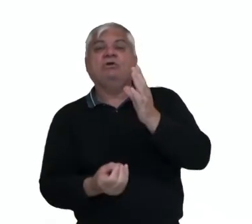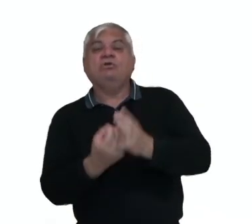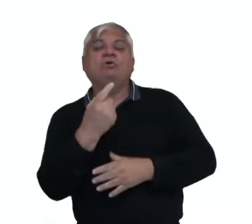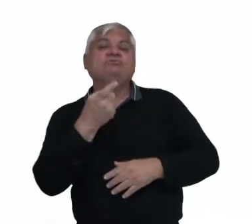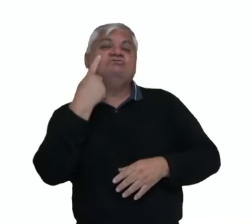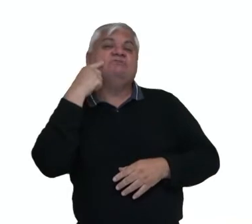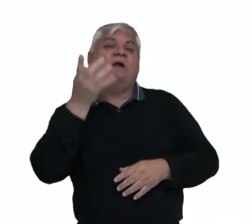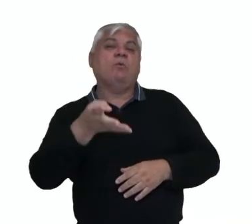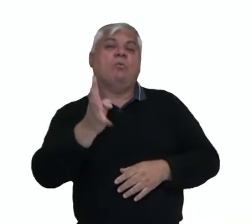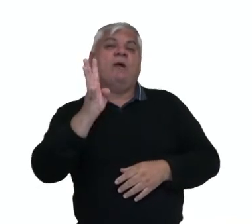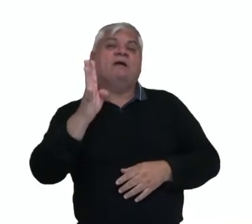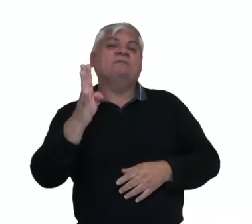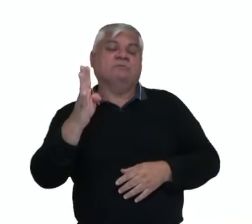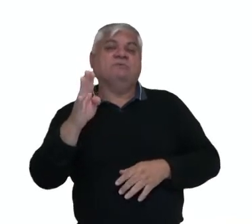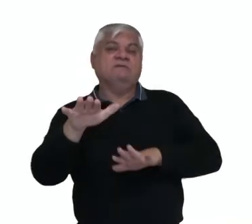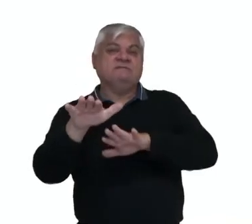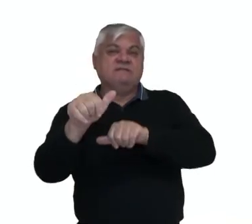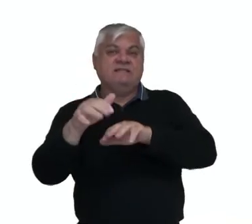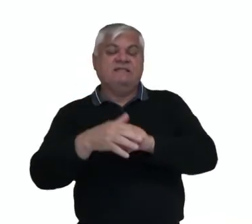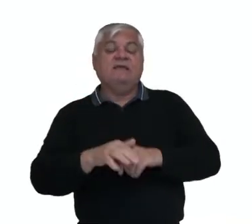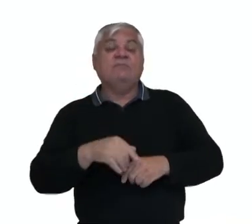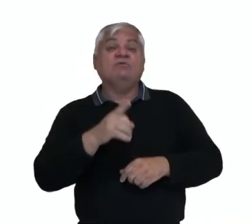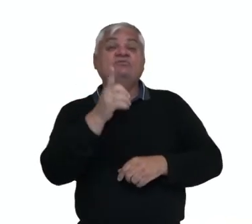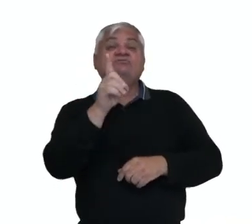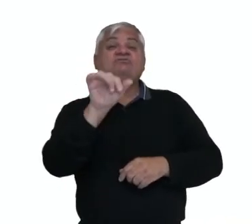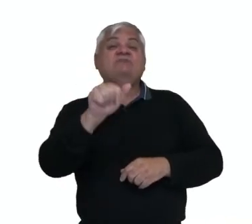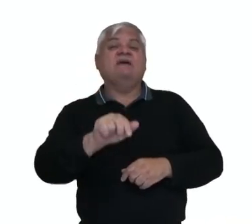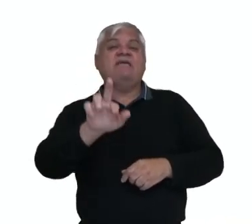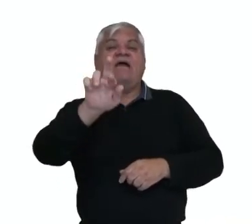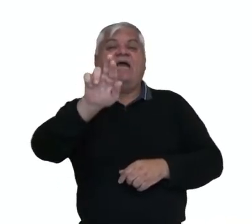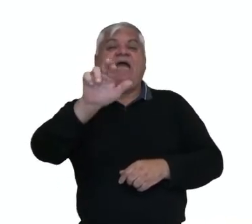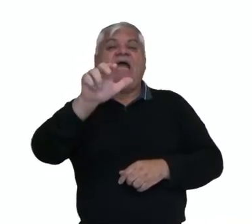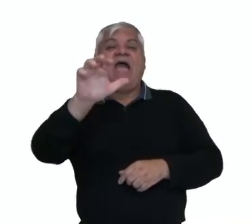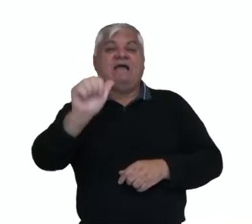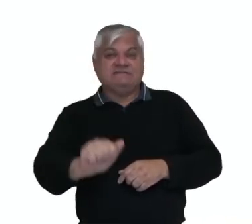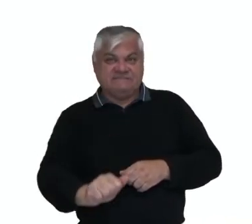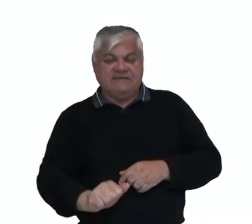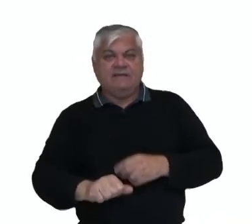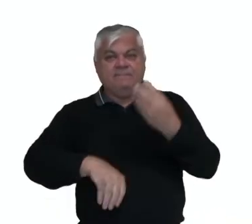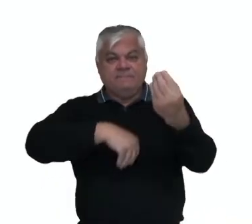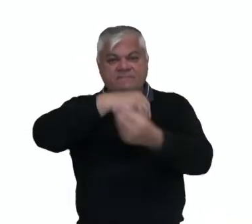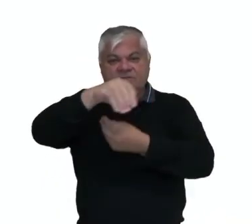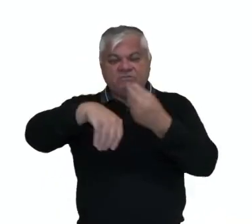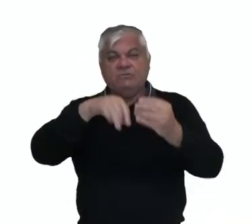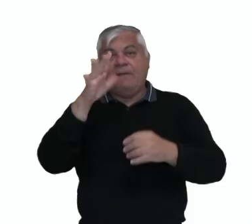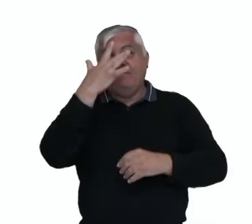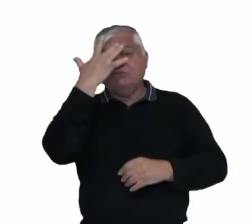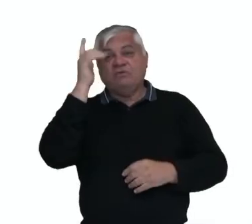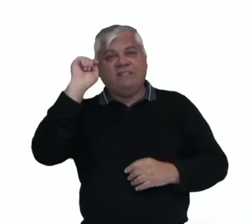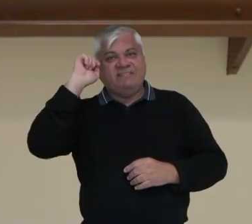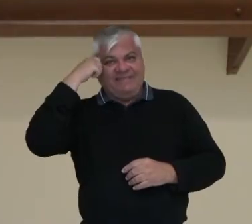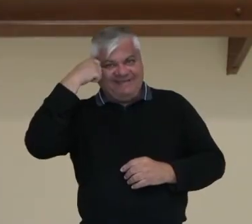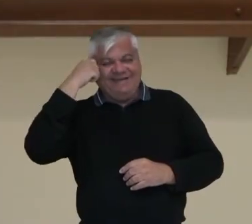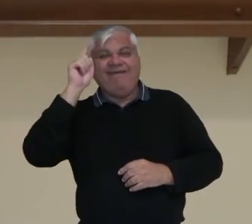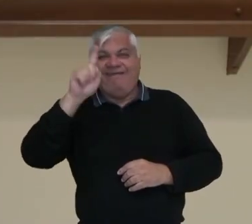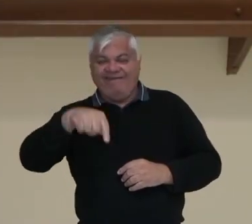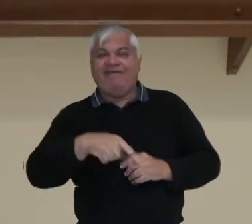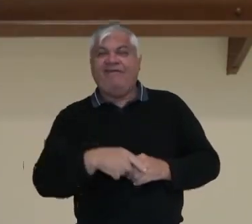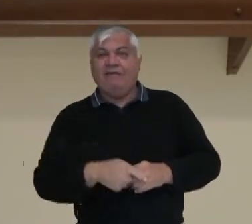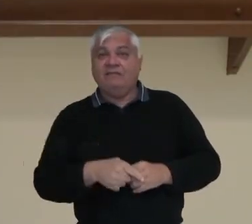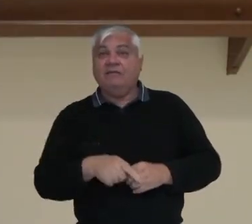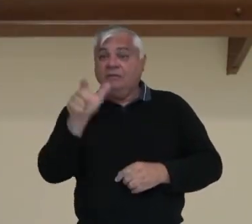de setembro como o Dia da Raça e a ideia de uma valorização do mestiço. É importante a gente pensar que a gente